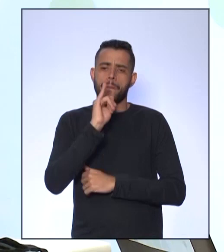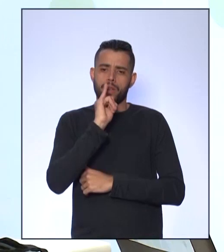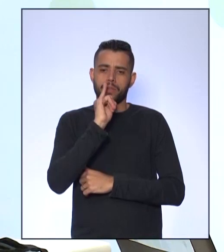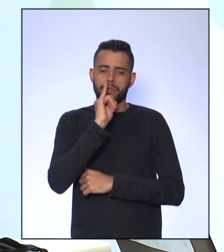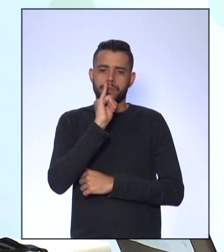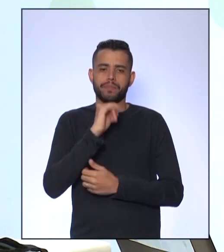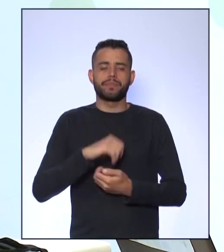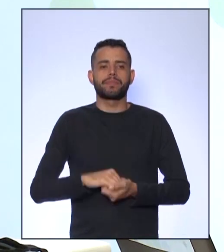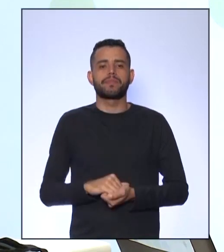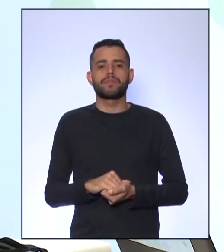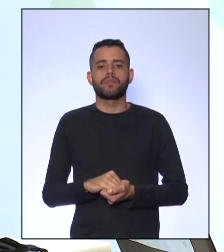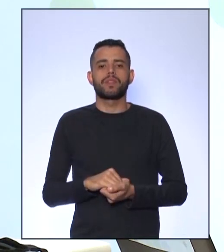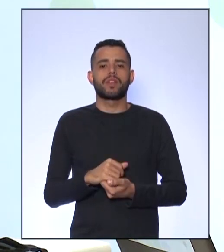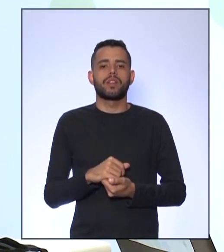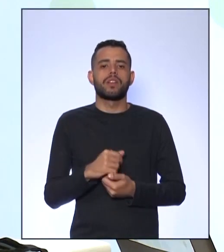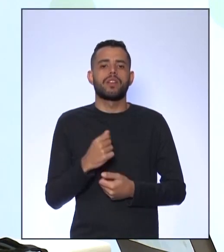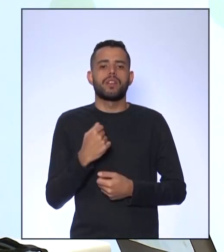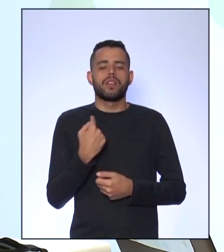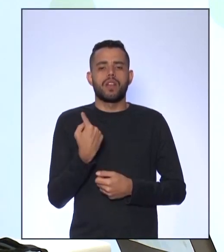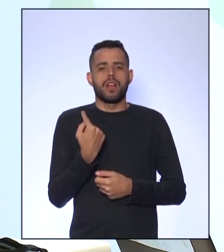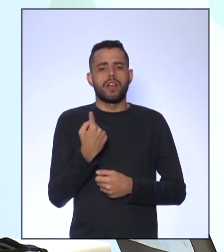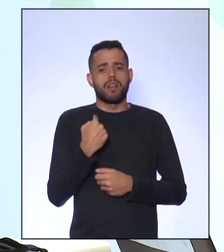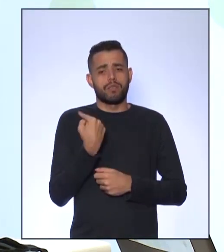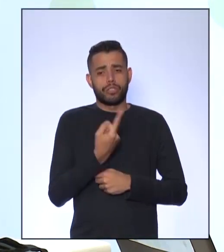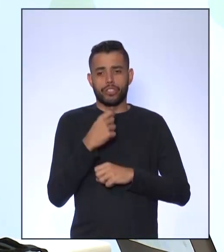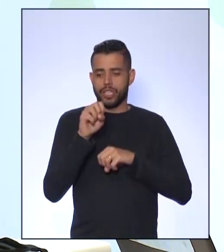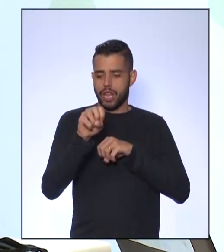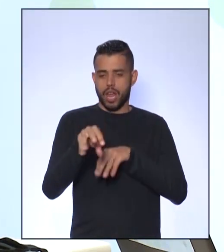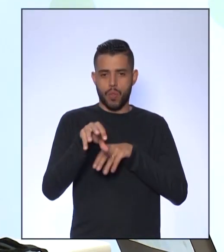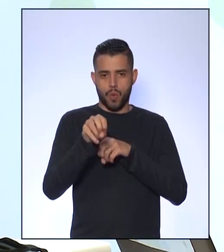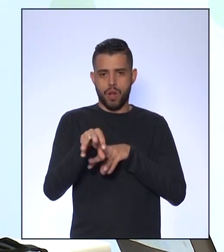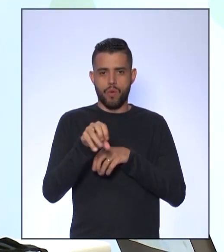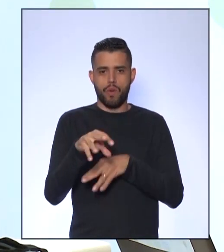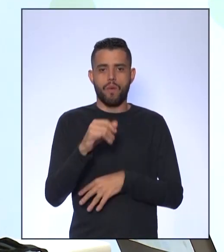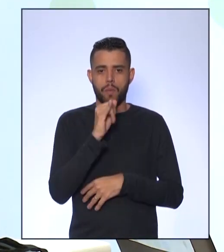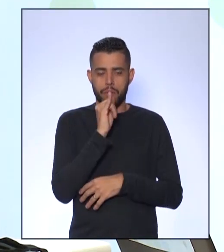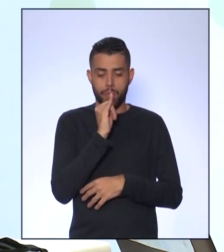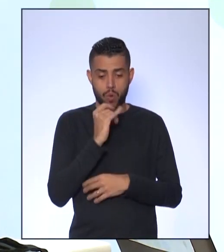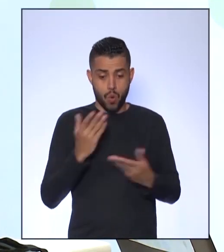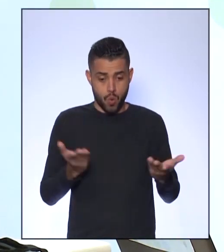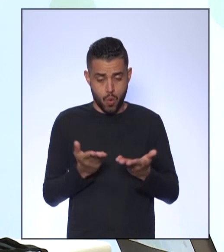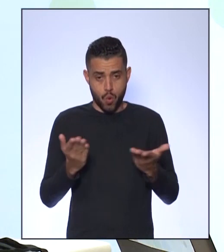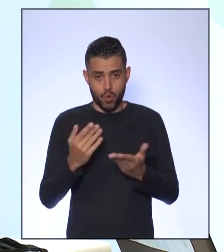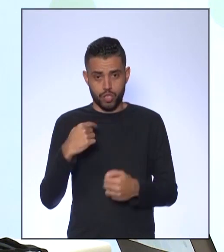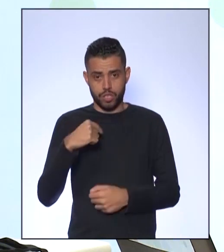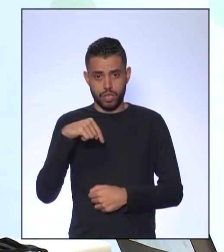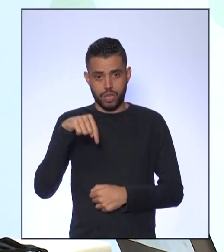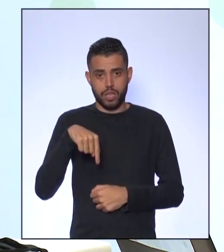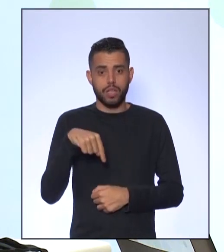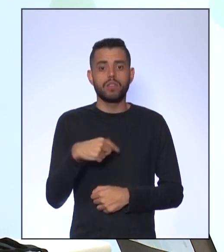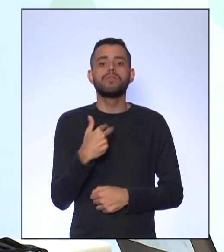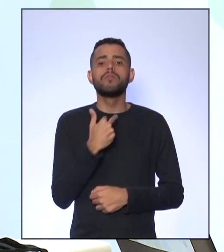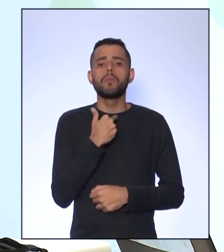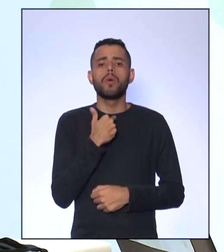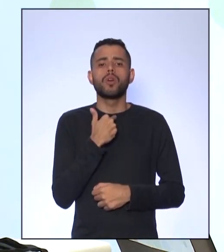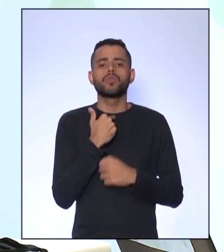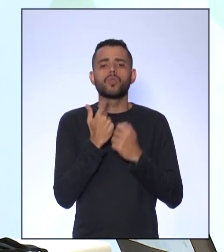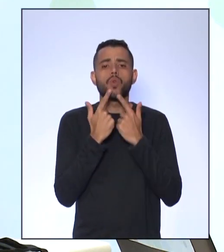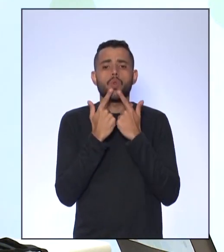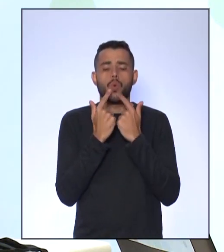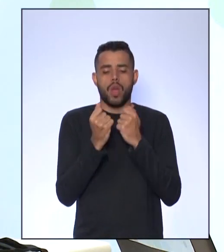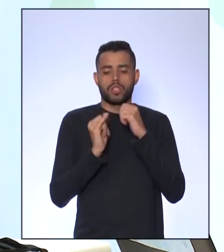a gente está lecionando, está dando aula. No meu caso, aqui hoje, eu não posso falar numa linguagem